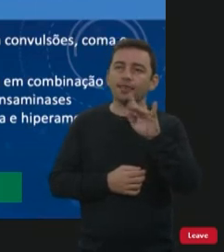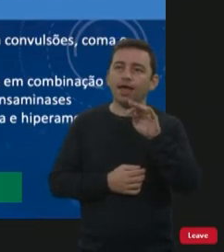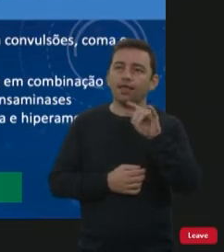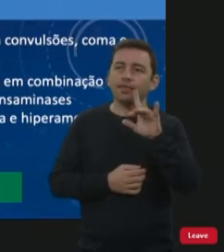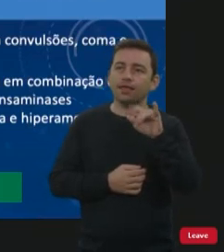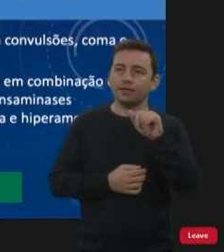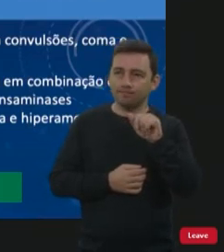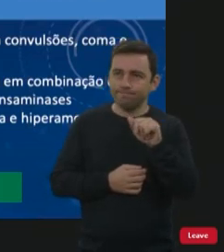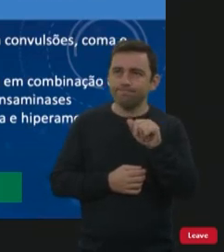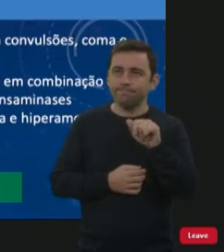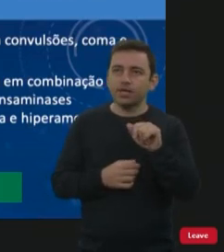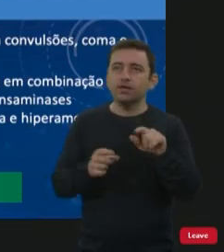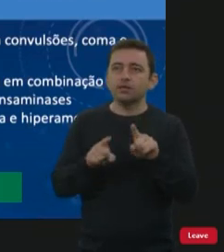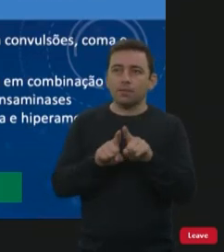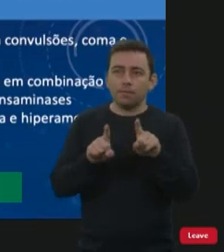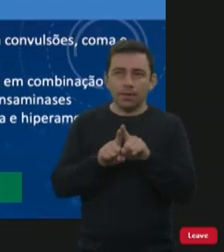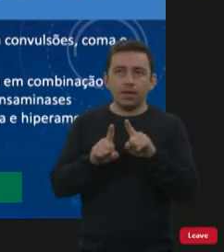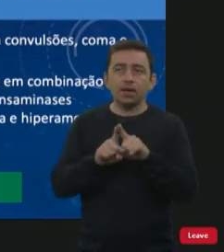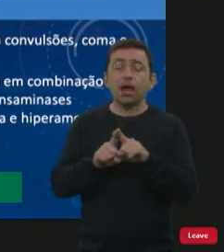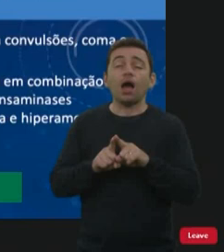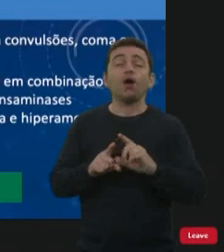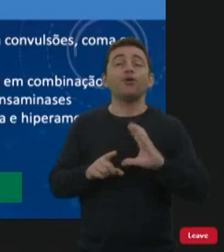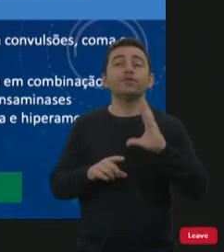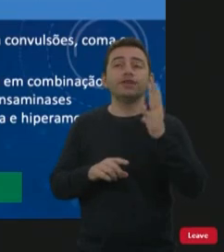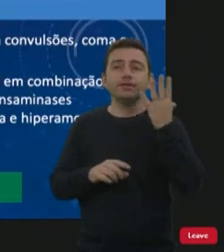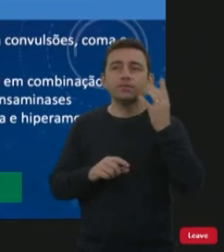ter também um quadro